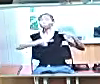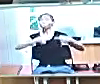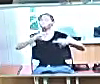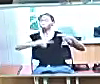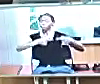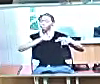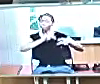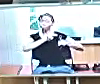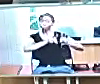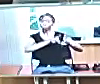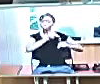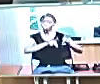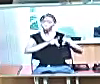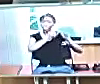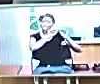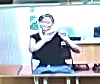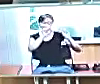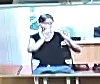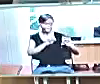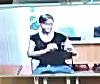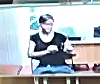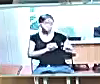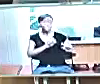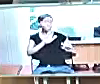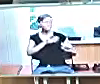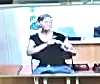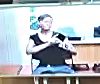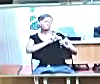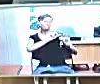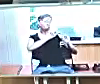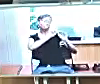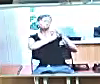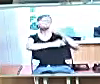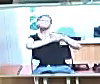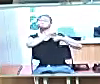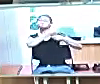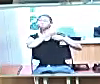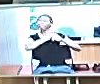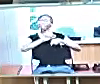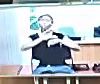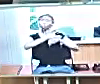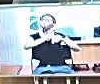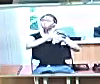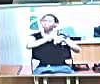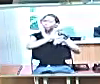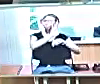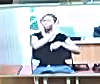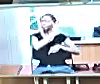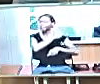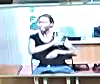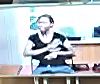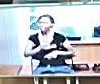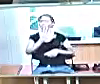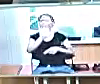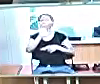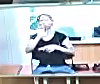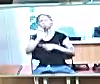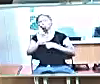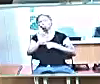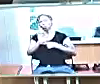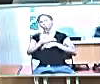públicas sistema já consagradas na constituição federal na constituição estadual